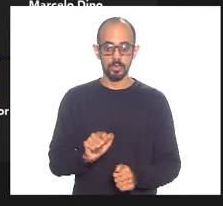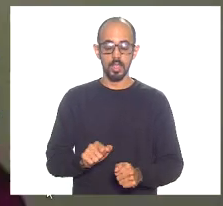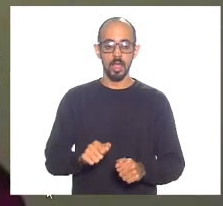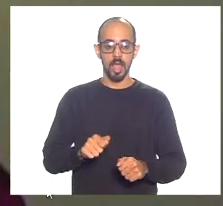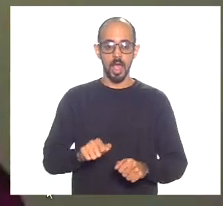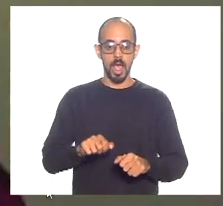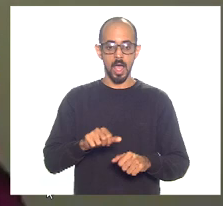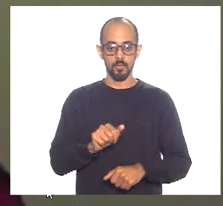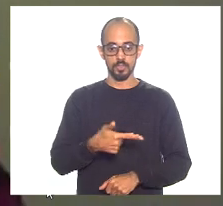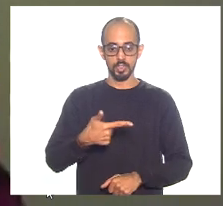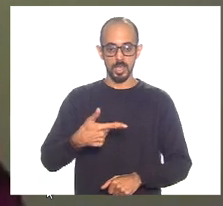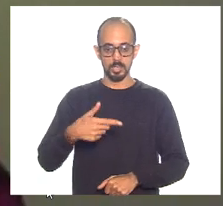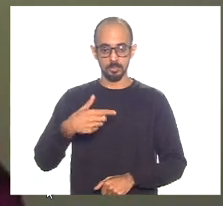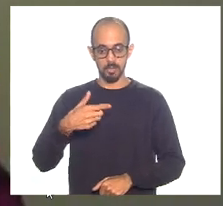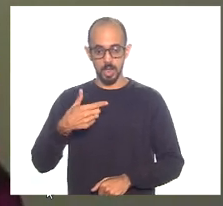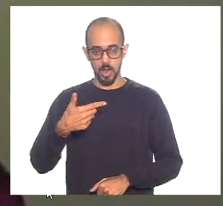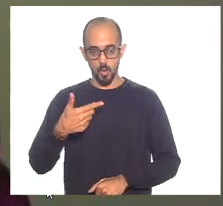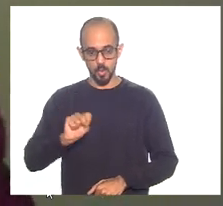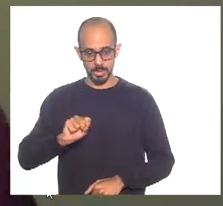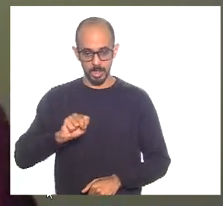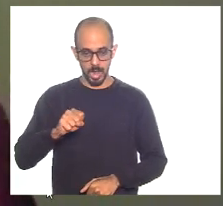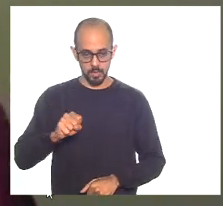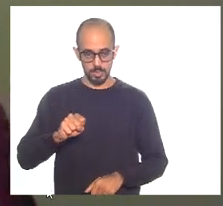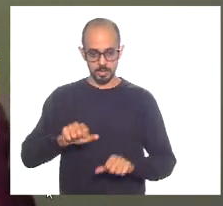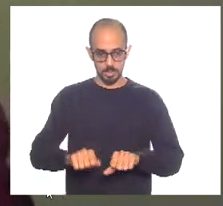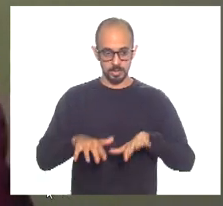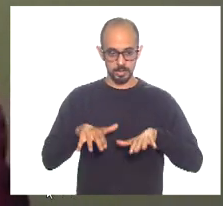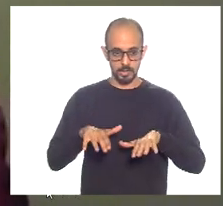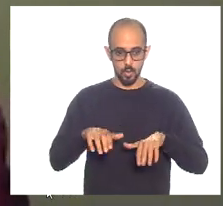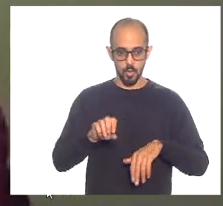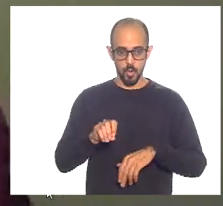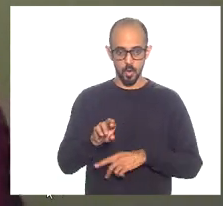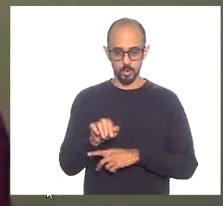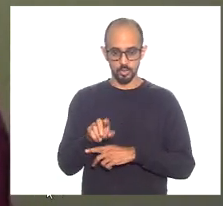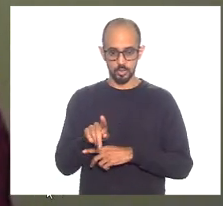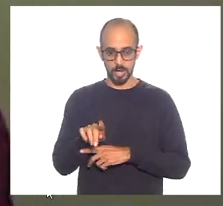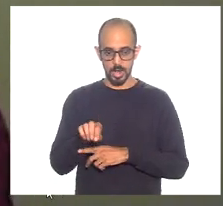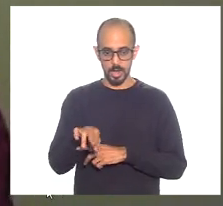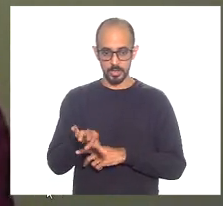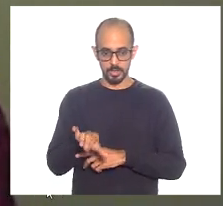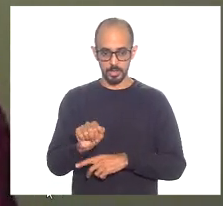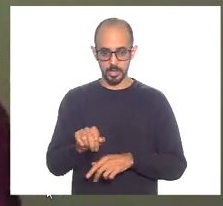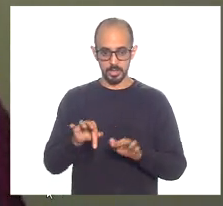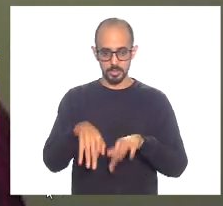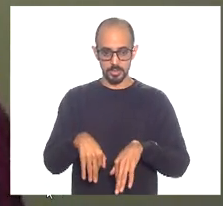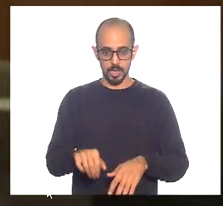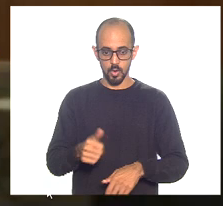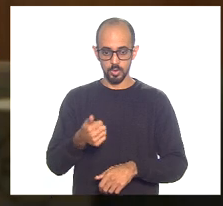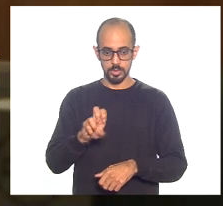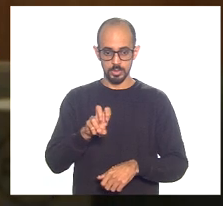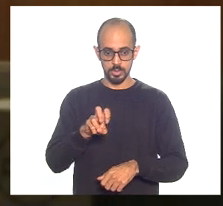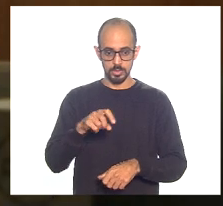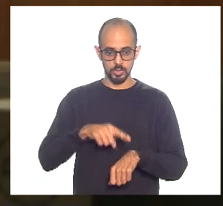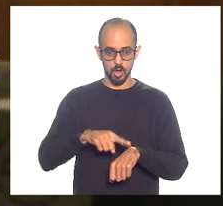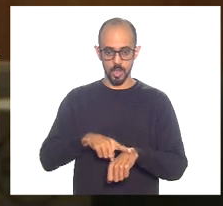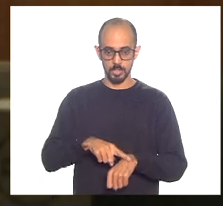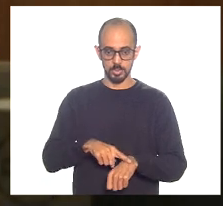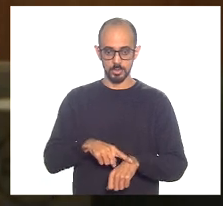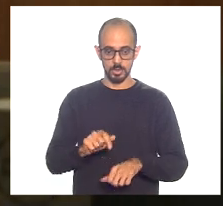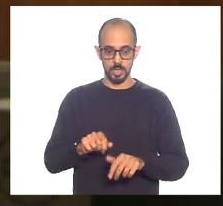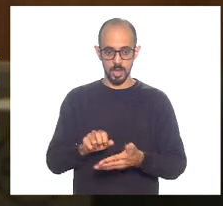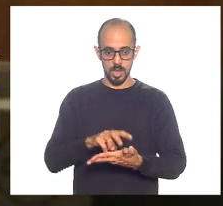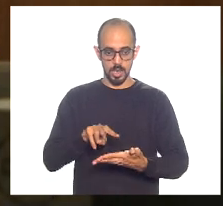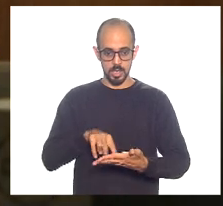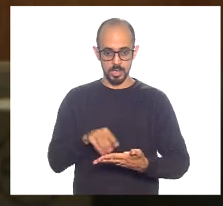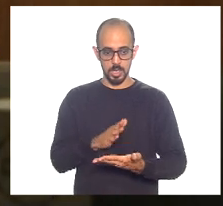28ª sessão ordinária, que, iniciada às 13 horas e 32 minutos, encerrou-se às 15 horas. Lida e aprovada a ata,